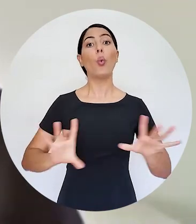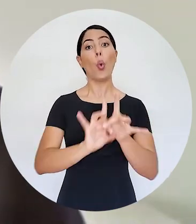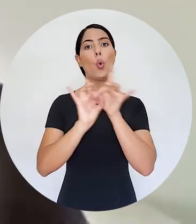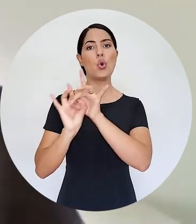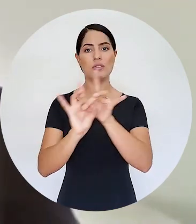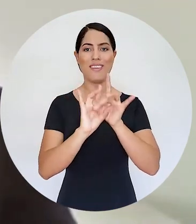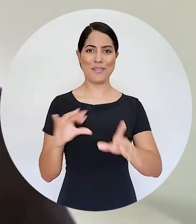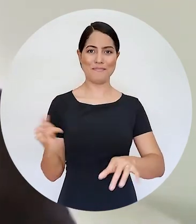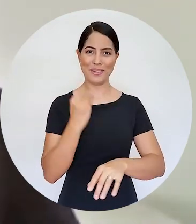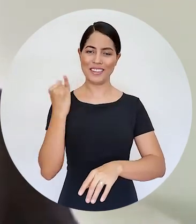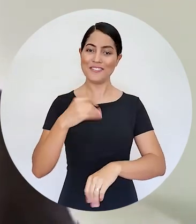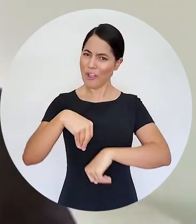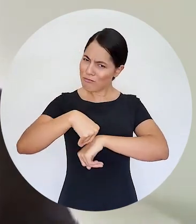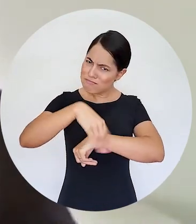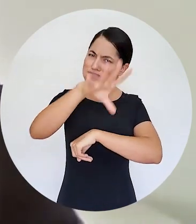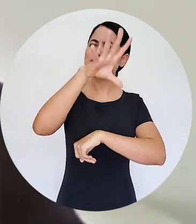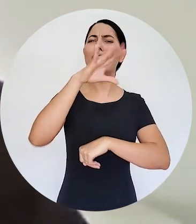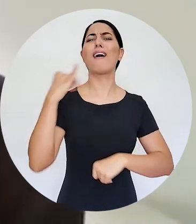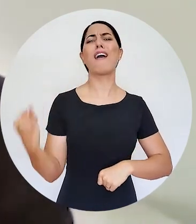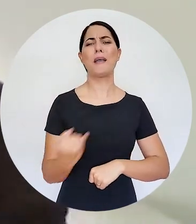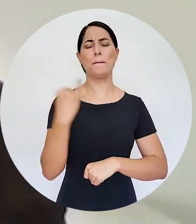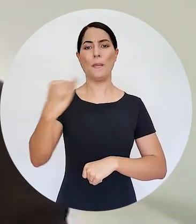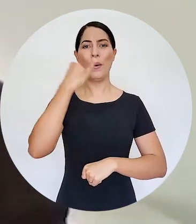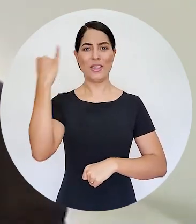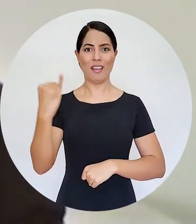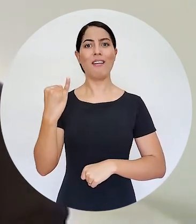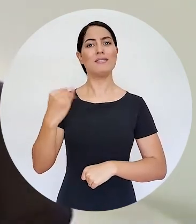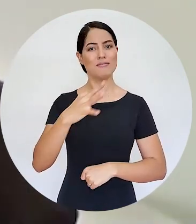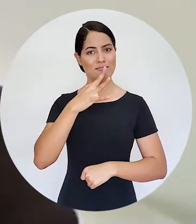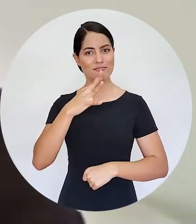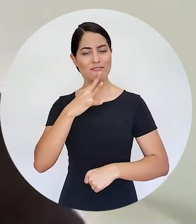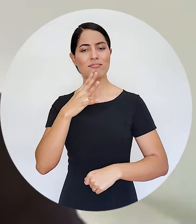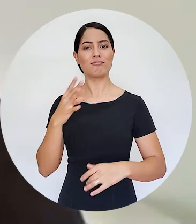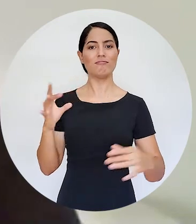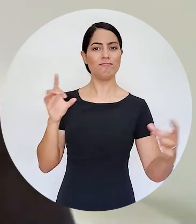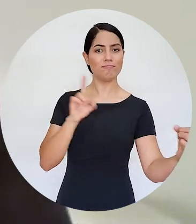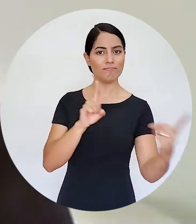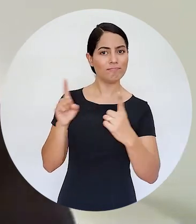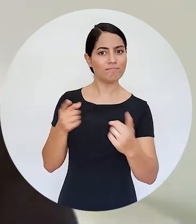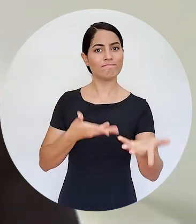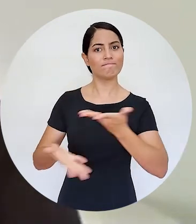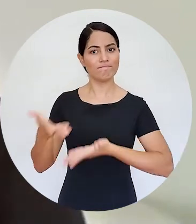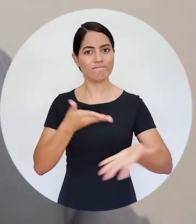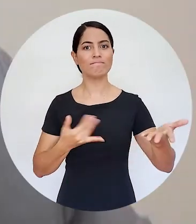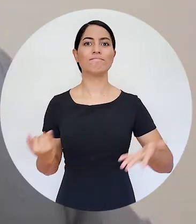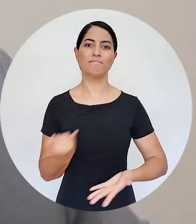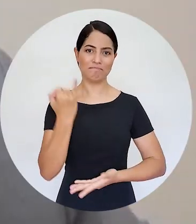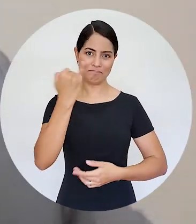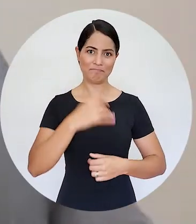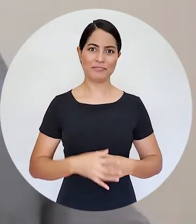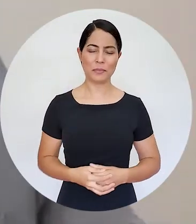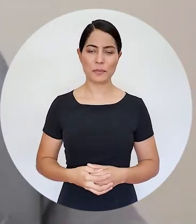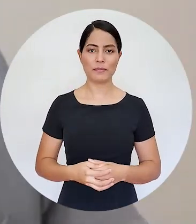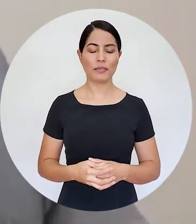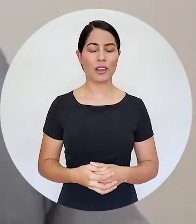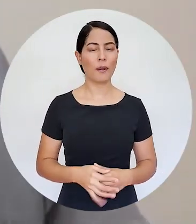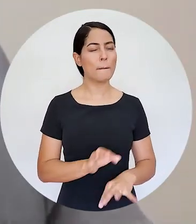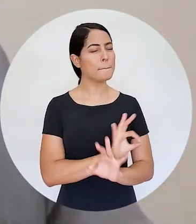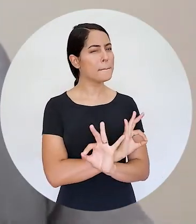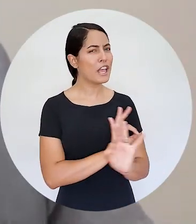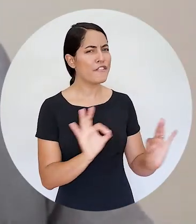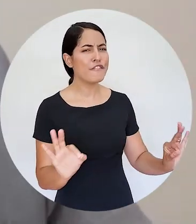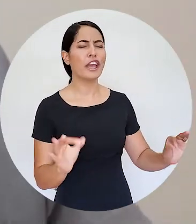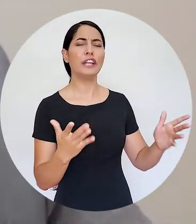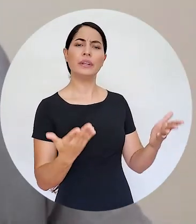ela precisa de União então uma grande dica seja conhecido pelos colegas e conheça o trabalho dos colegas que por fim é o